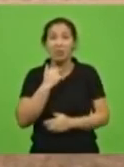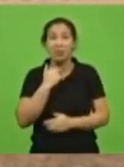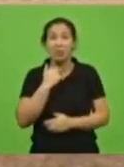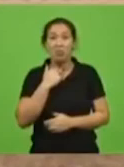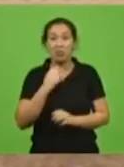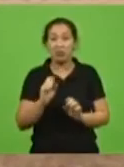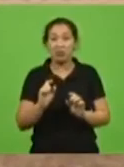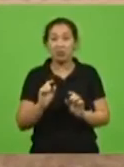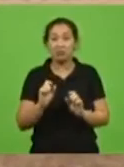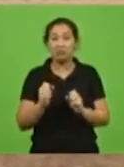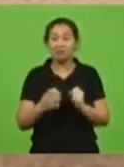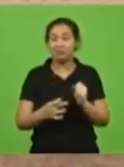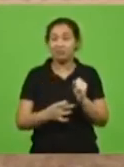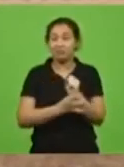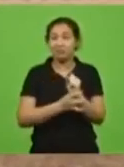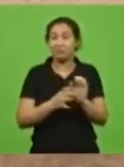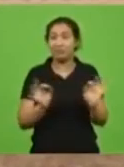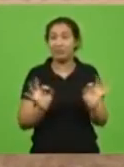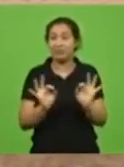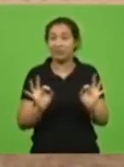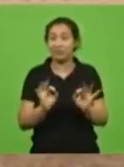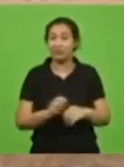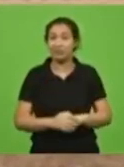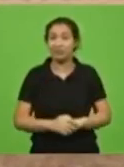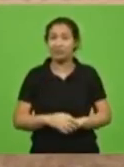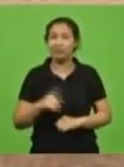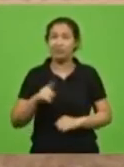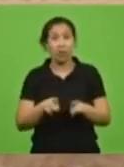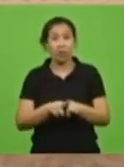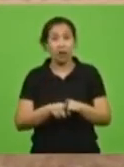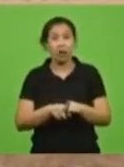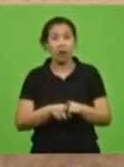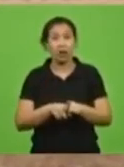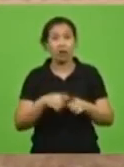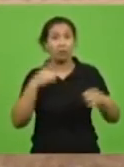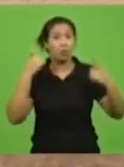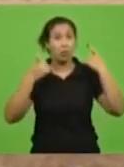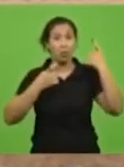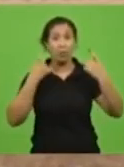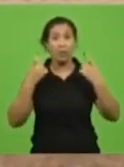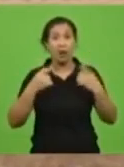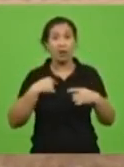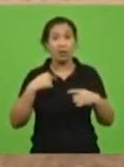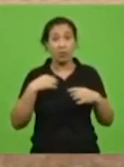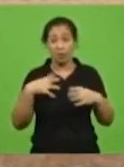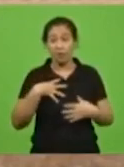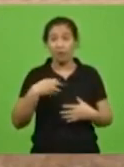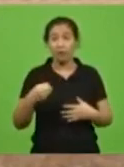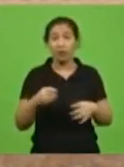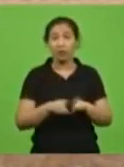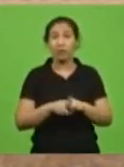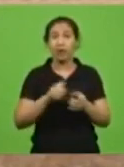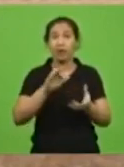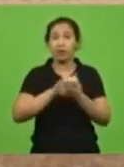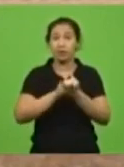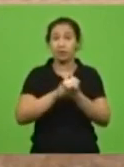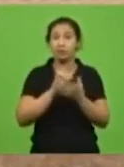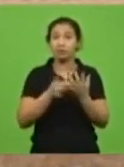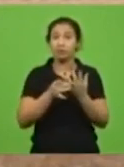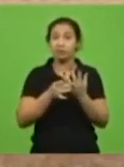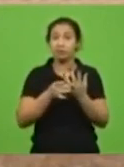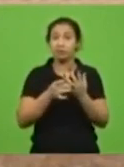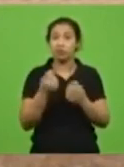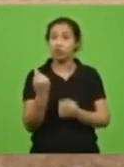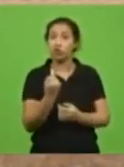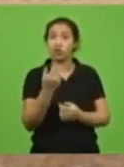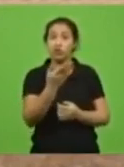defender. Foram momentos de terror para muitos familiares e depois foram embora em comboio,